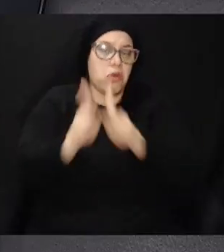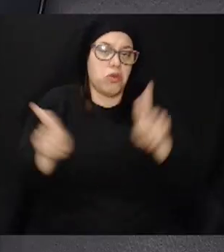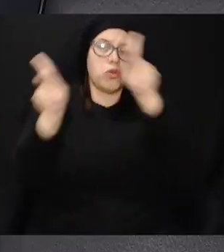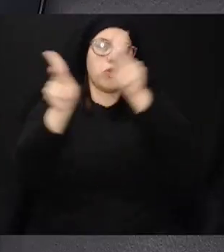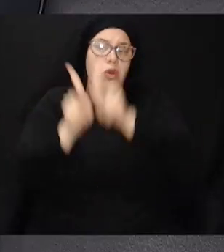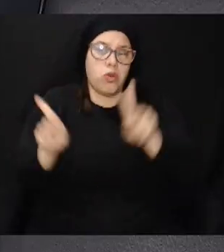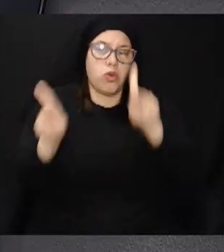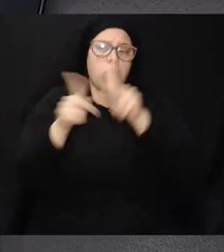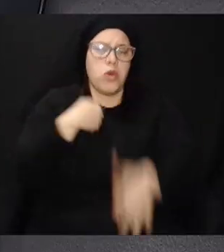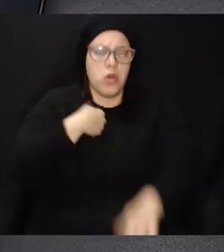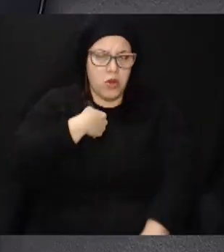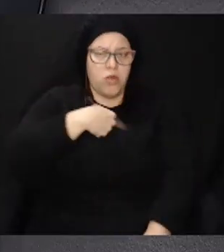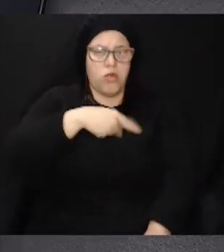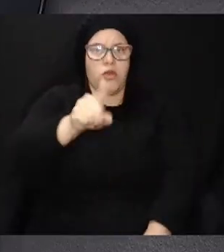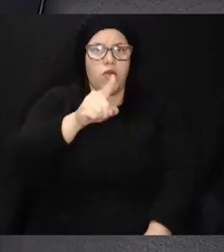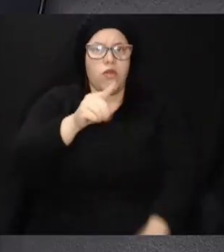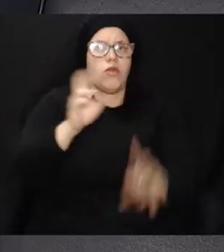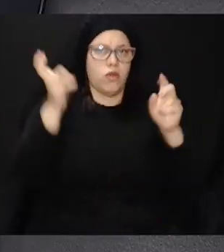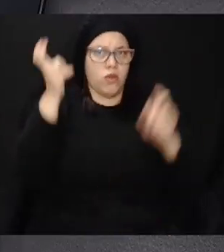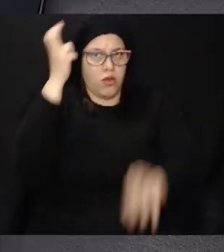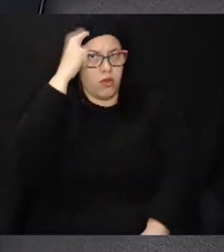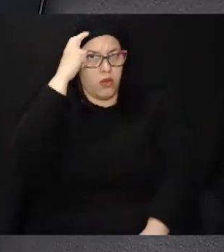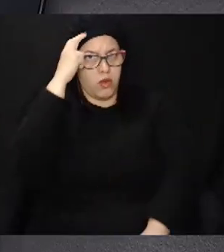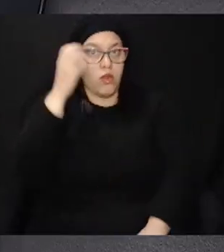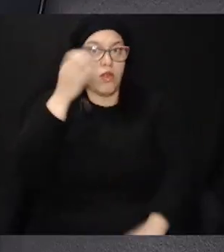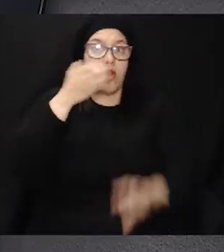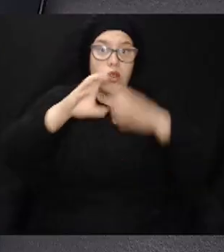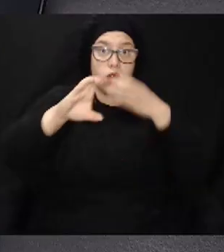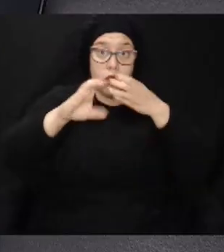sim, levamos cultura, levamos cantores